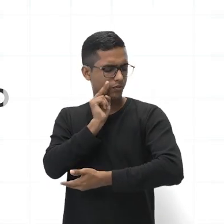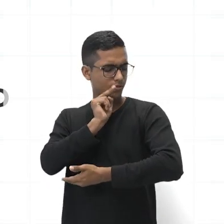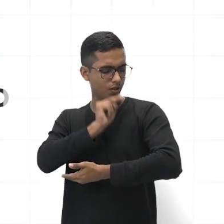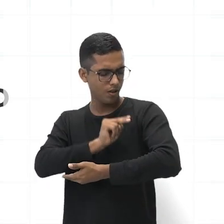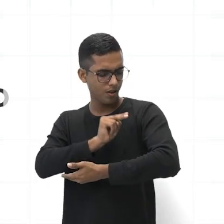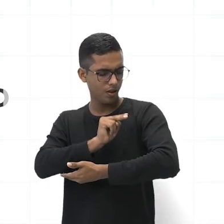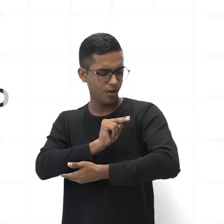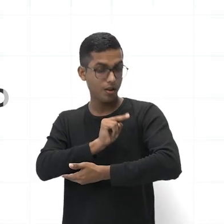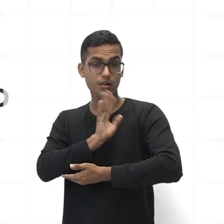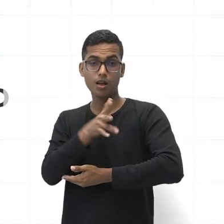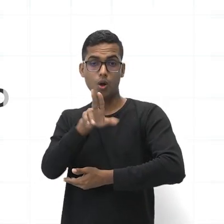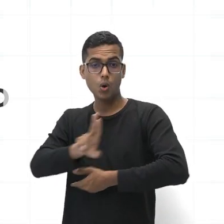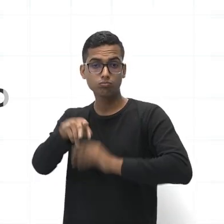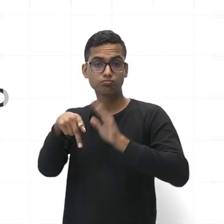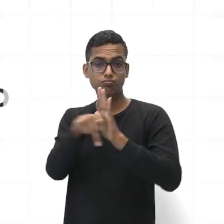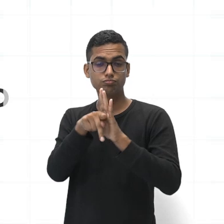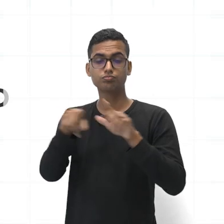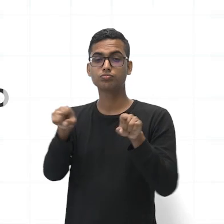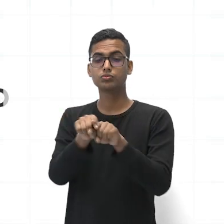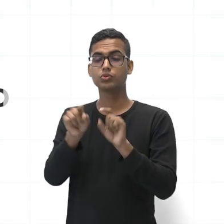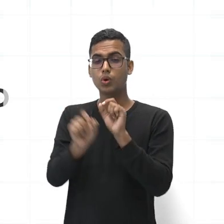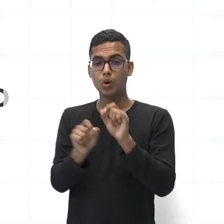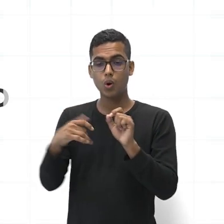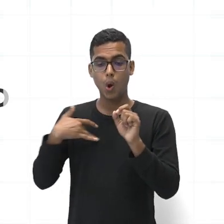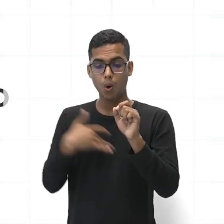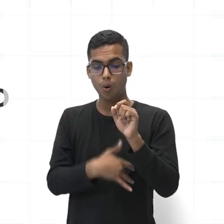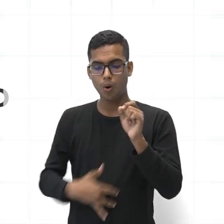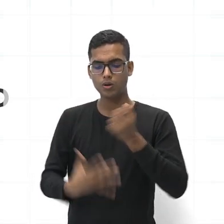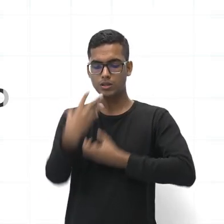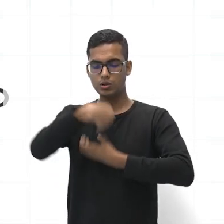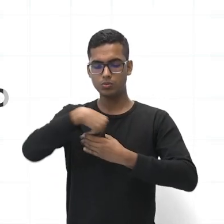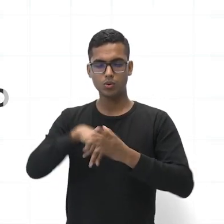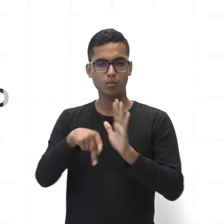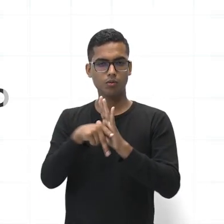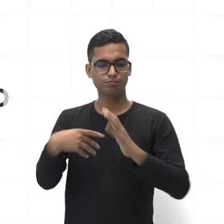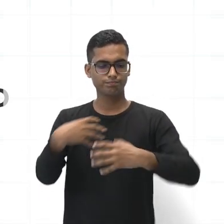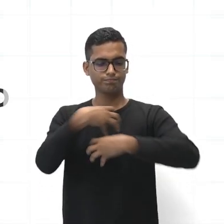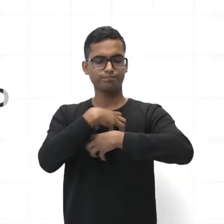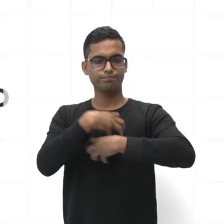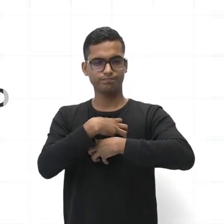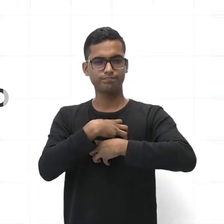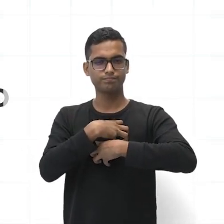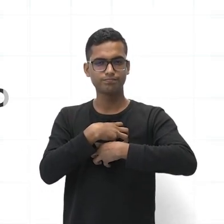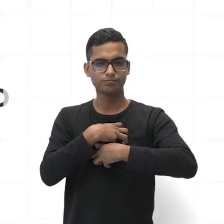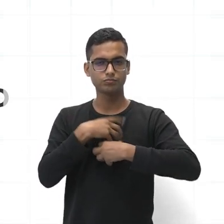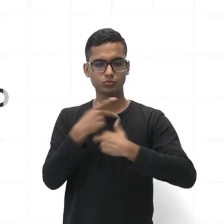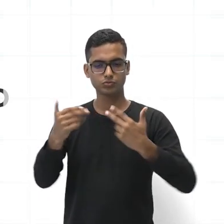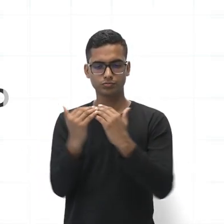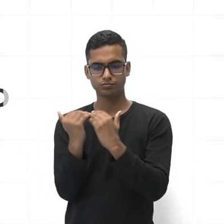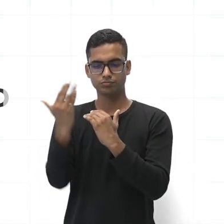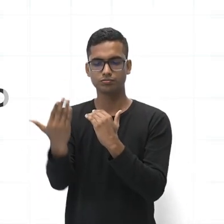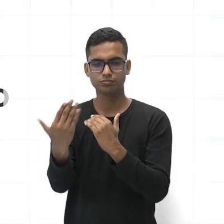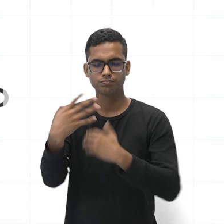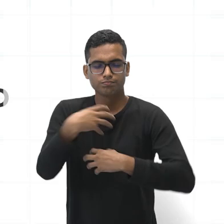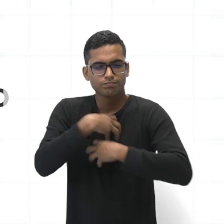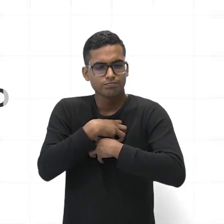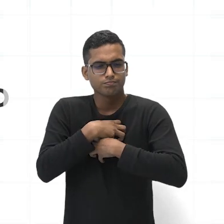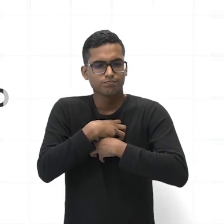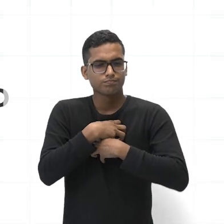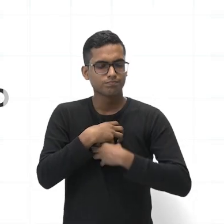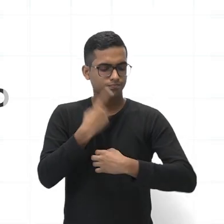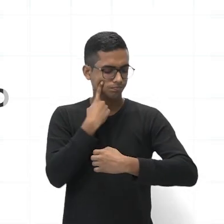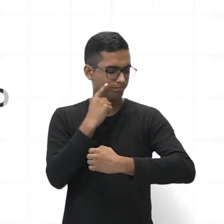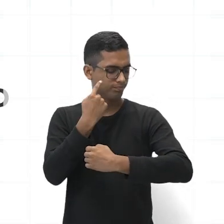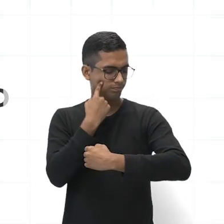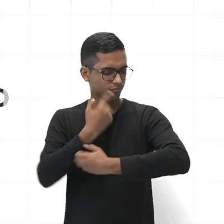órgãos sensoriais. Então, vamos aí dar nome a esses movimentos. O controle e a coordenação, né, é um